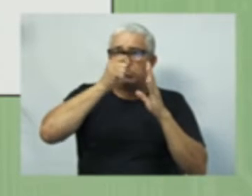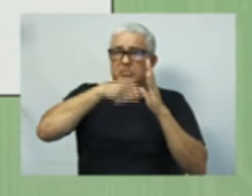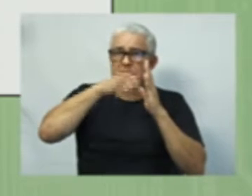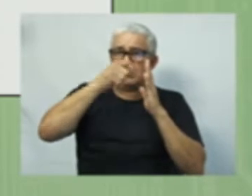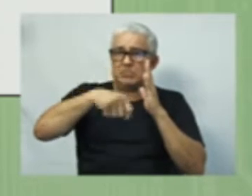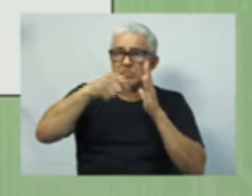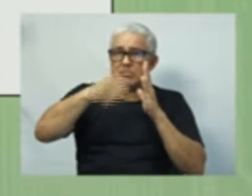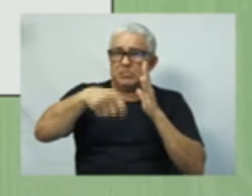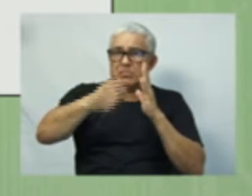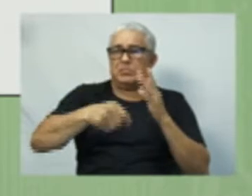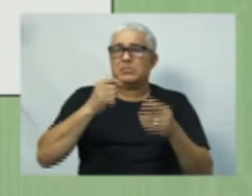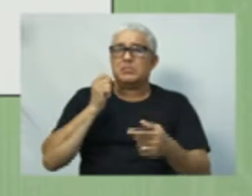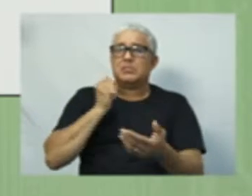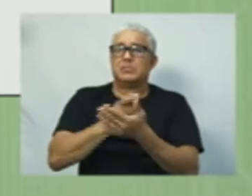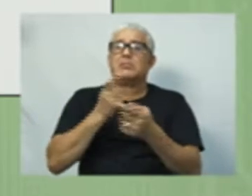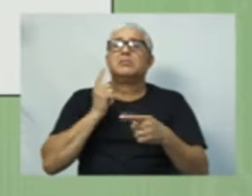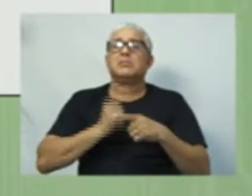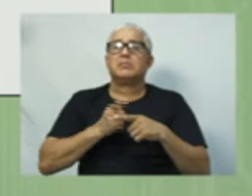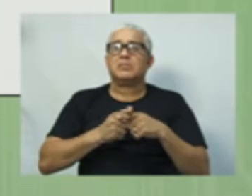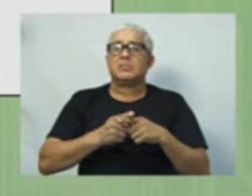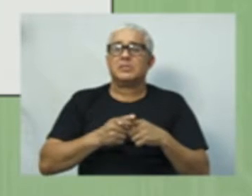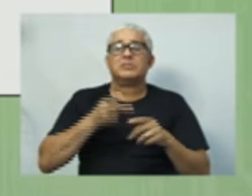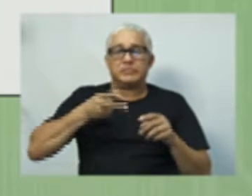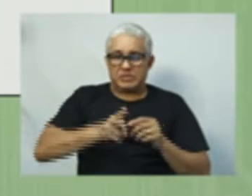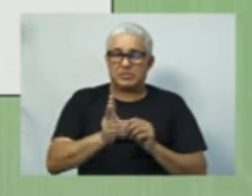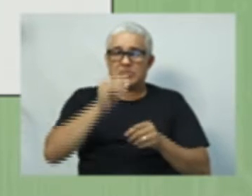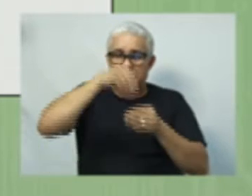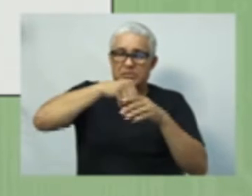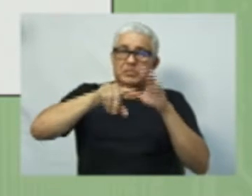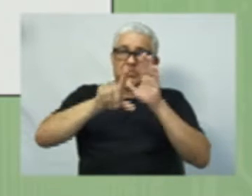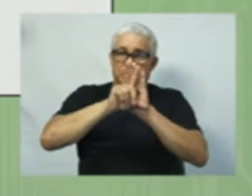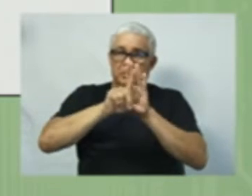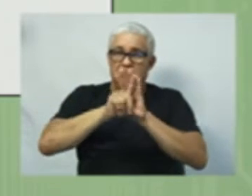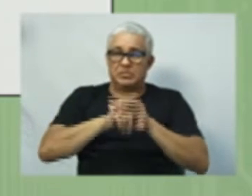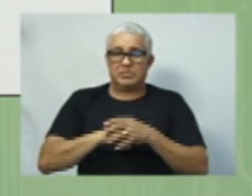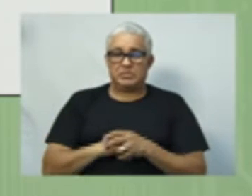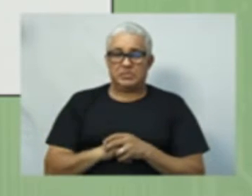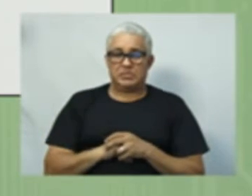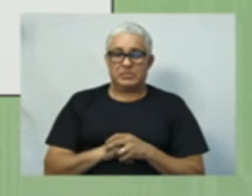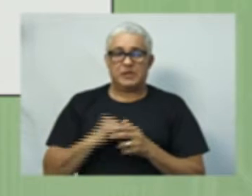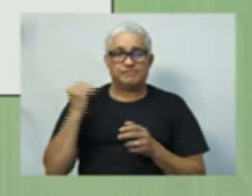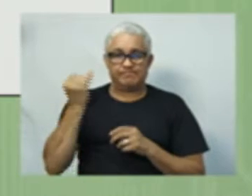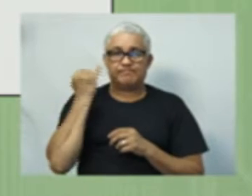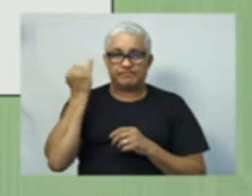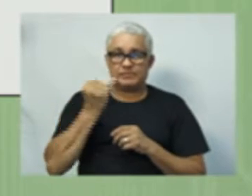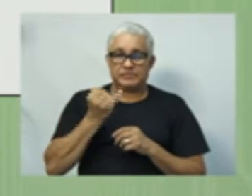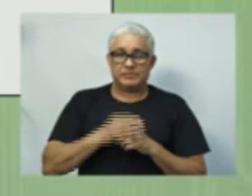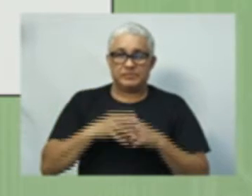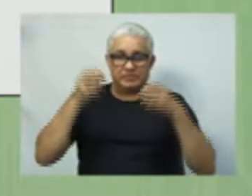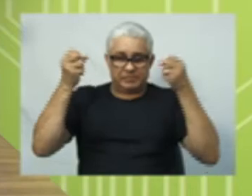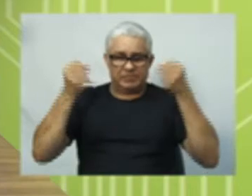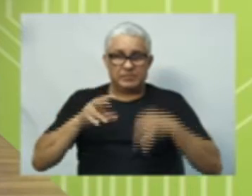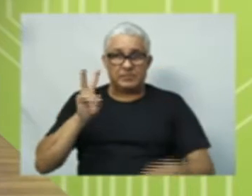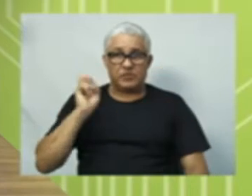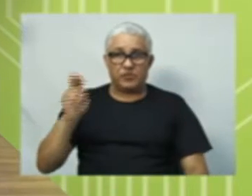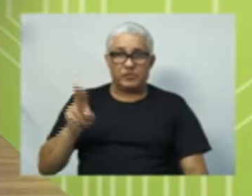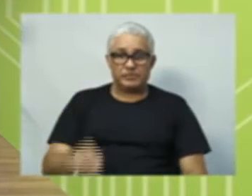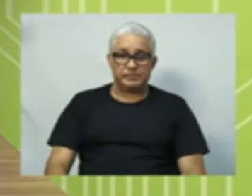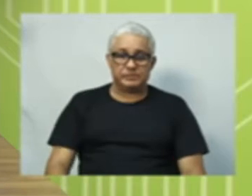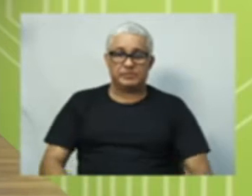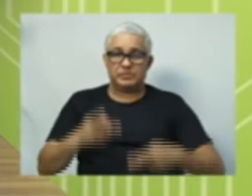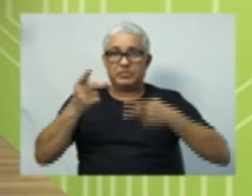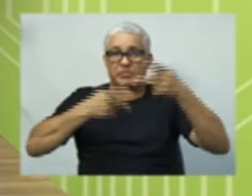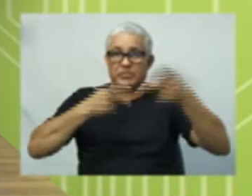sempre dentro da legalidade. Esse ponto eu vou falar um pouco mais sobre isso, que é importantíssimo. O